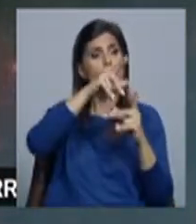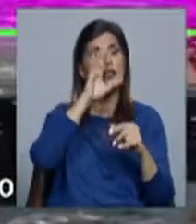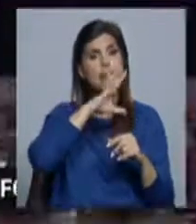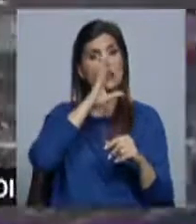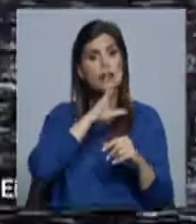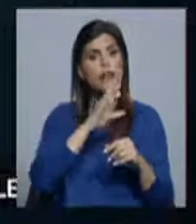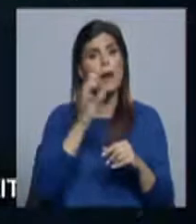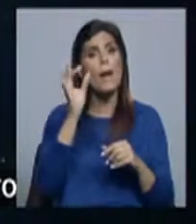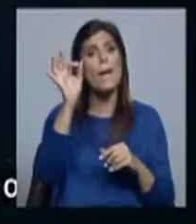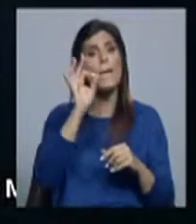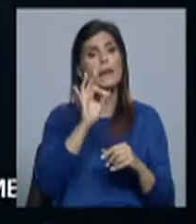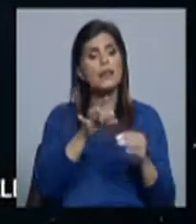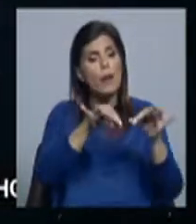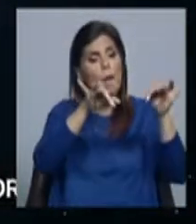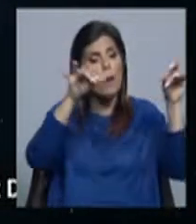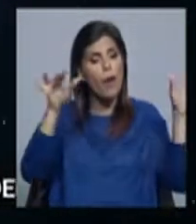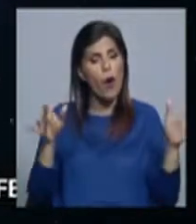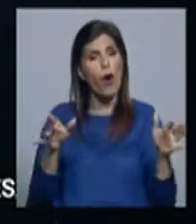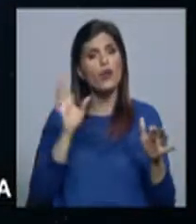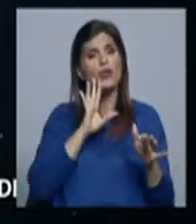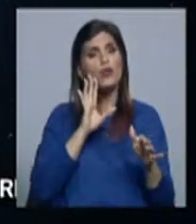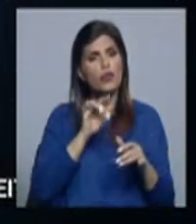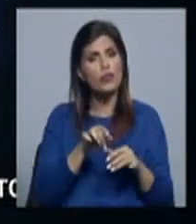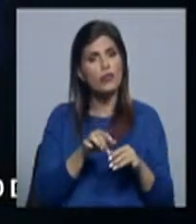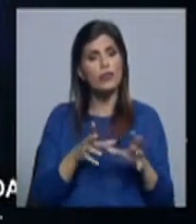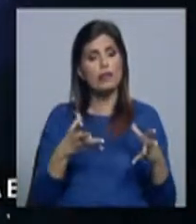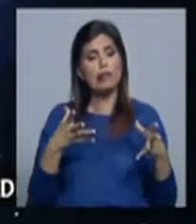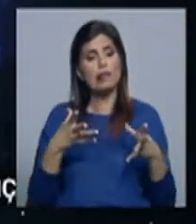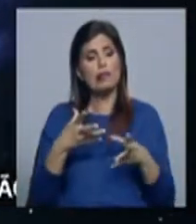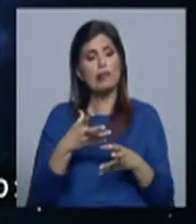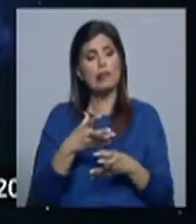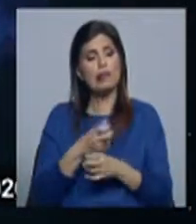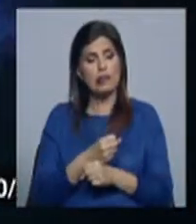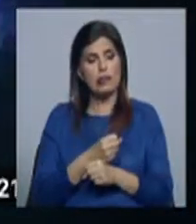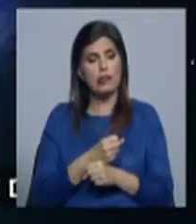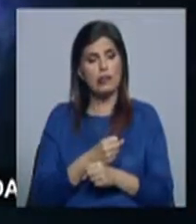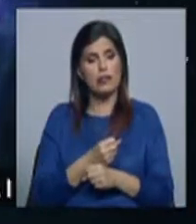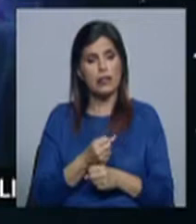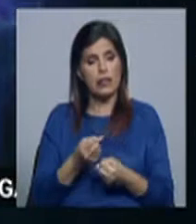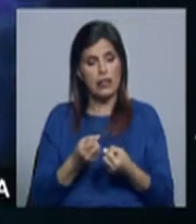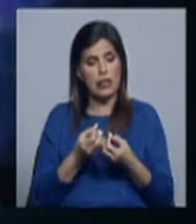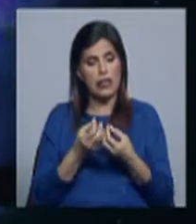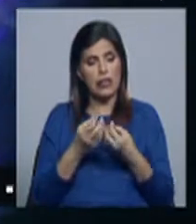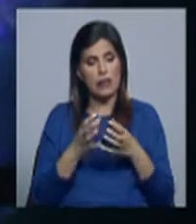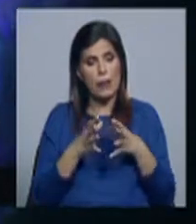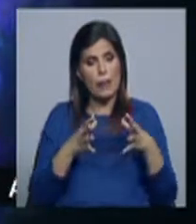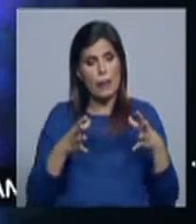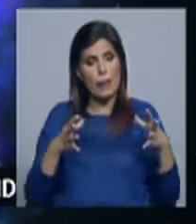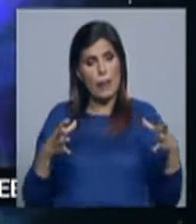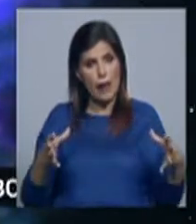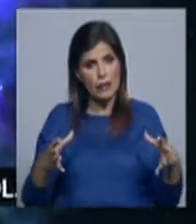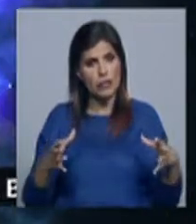concentrações de poeira e de detritos, que depois aglutinam-se pela gravidade, vão-se formando, vão-se tornando cada vez maiores,